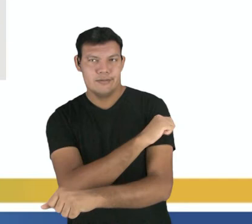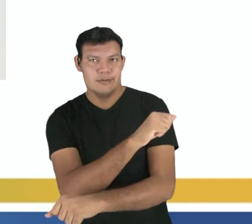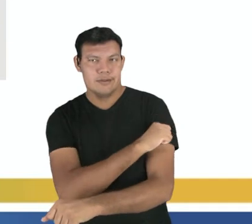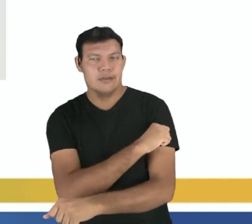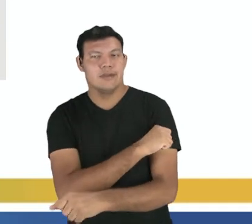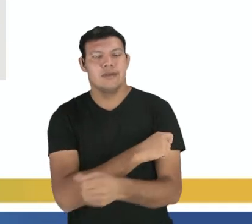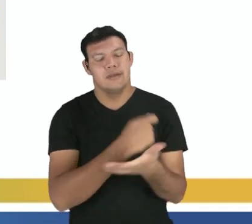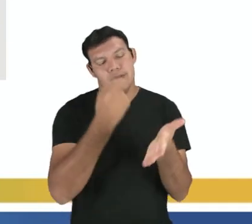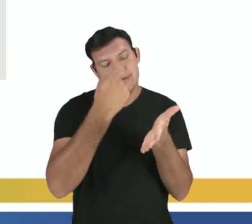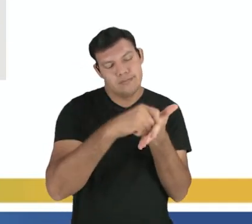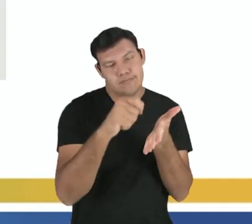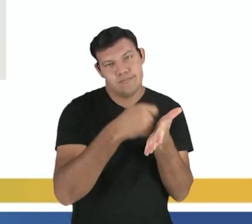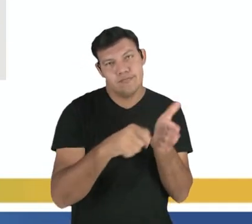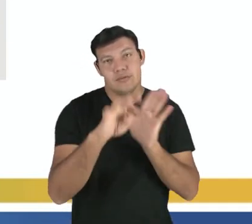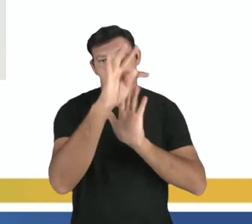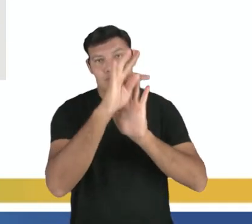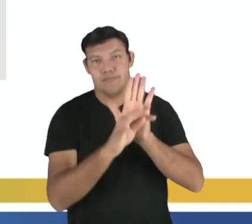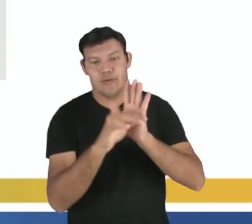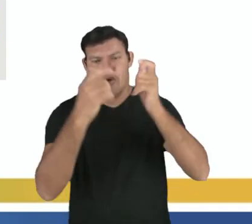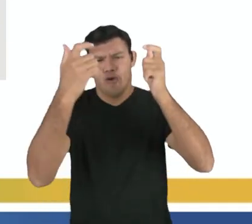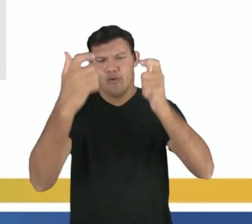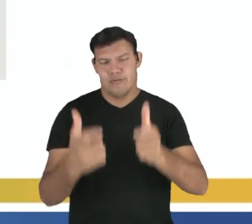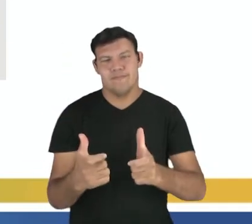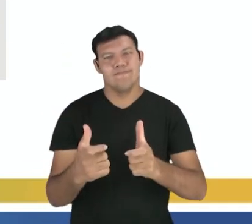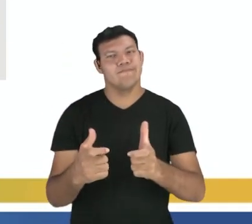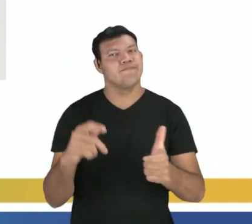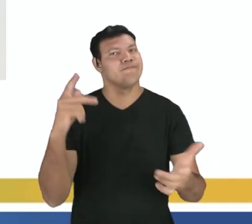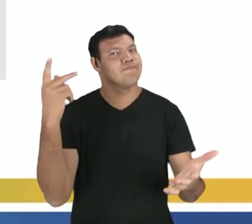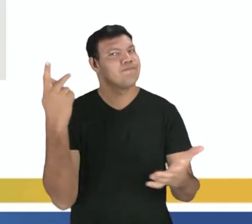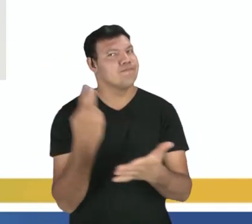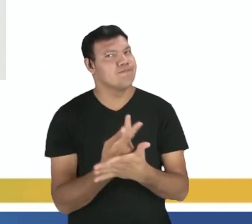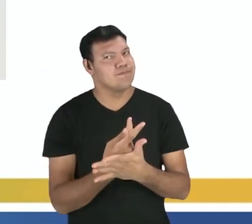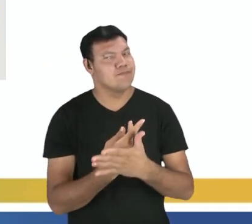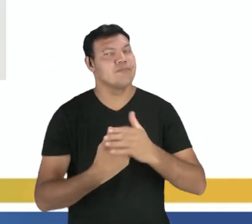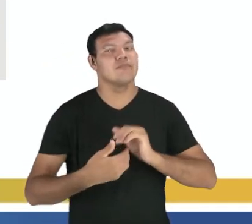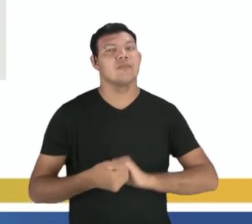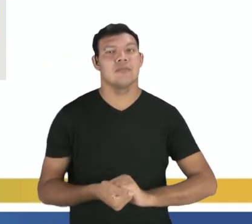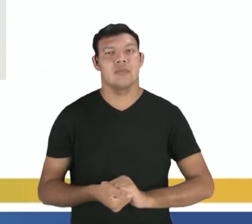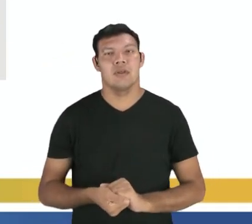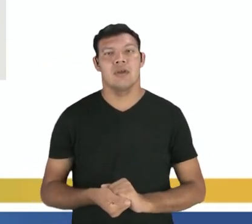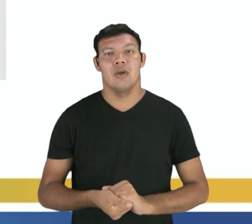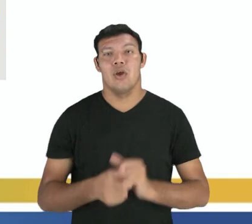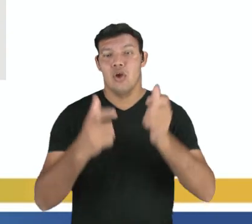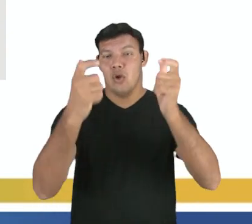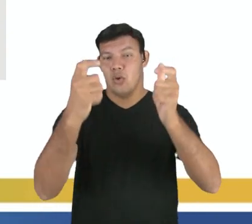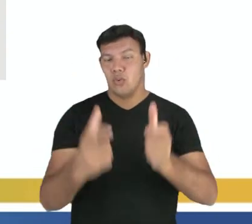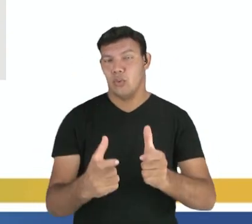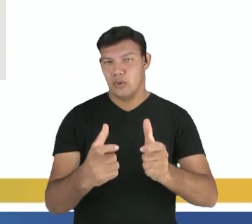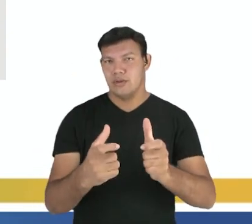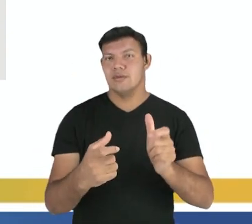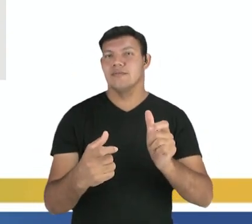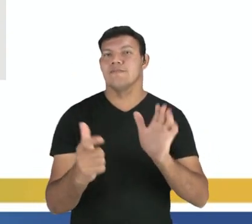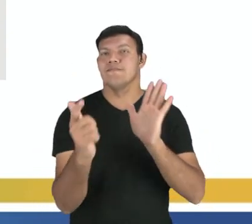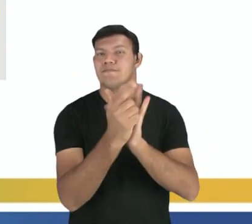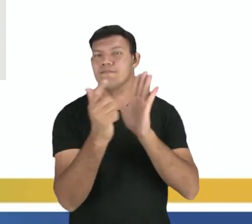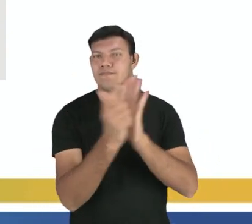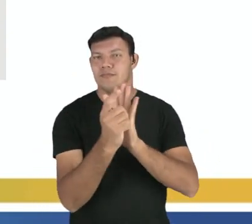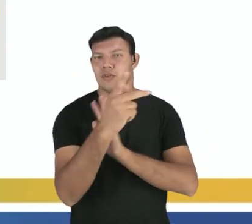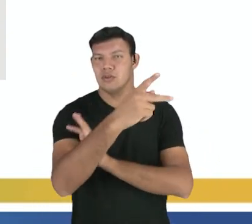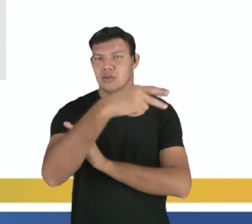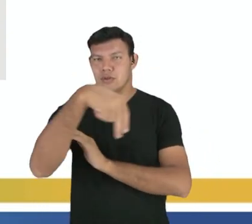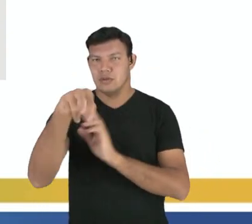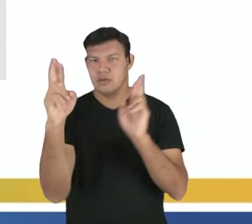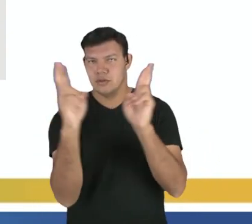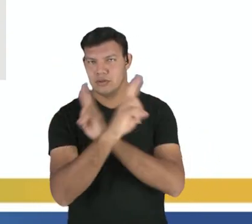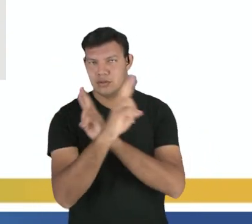textuais, colocam a palavra onde de maneira inadequada. Onde, como pronome relativo, gente, que é o que